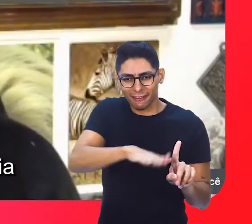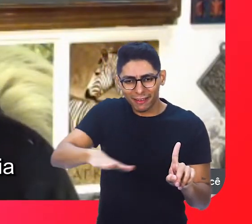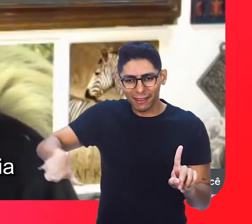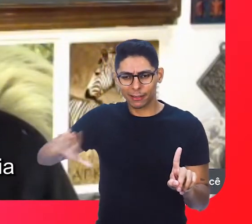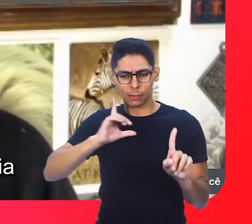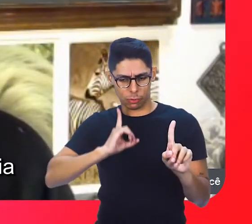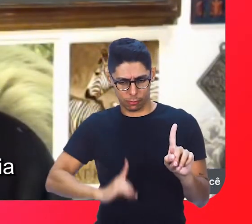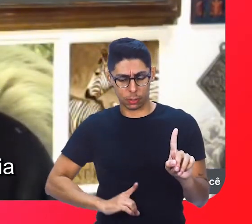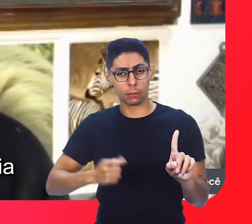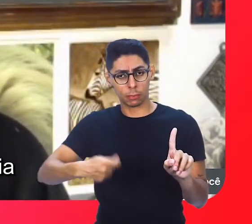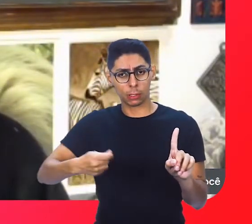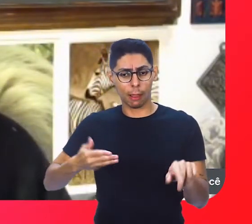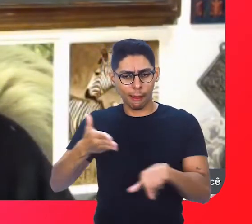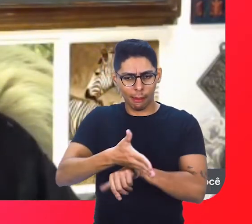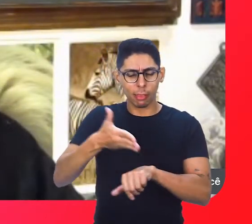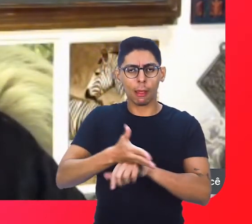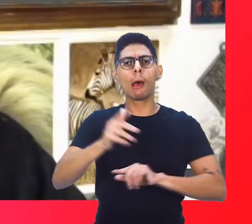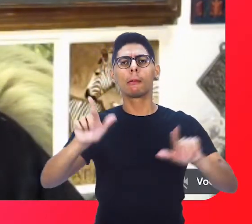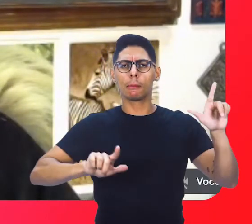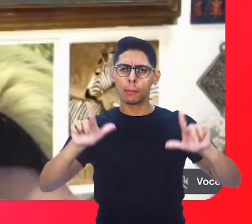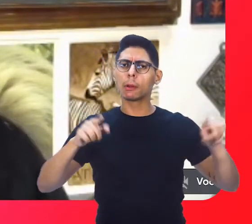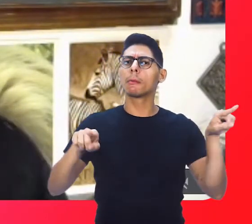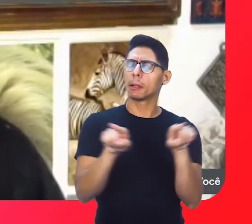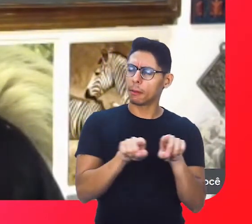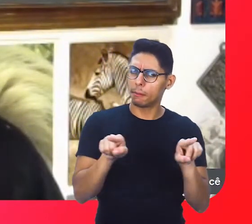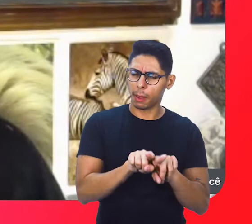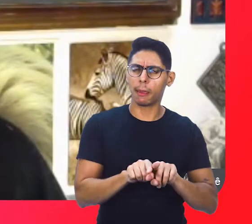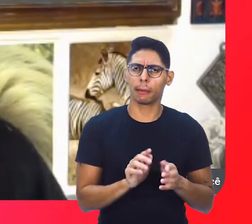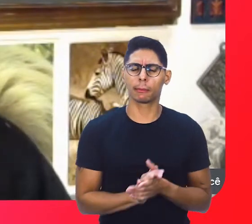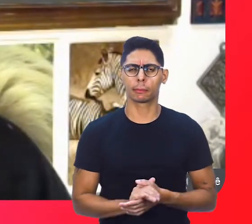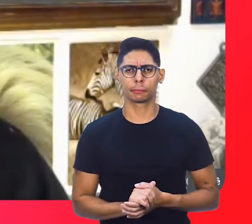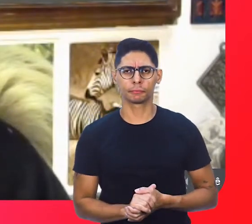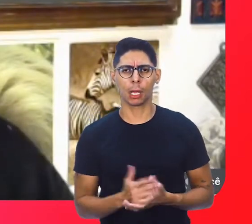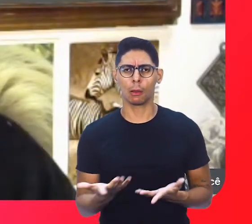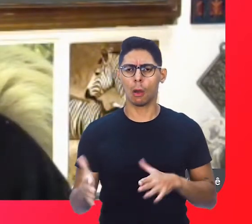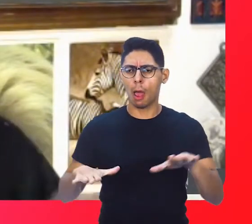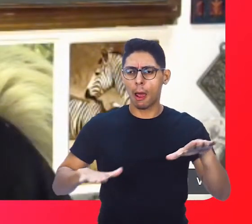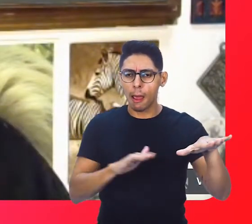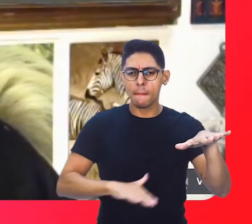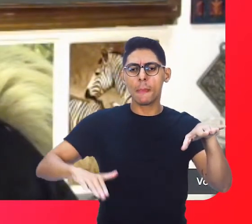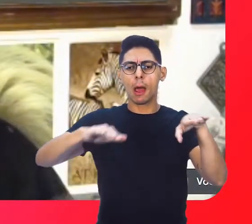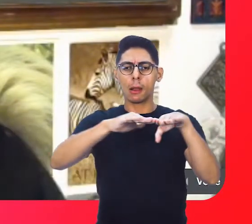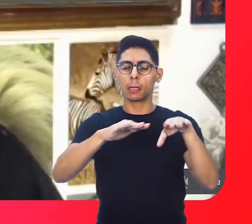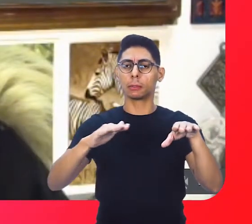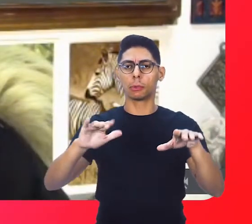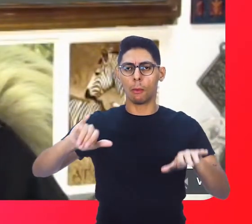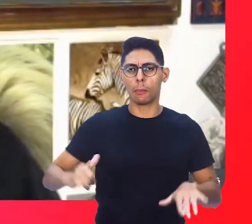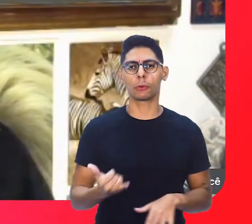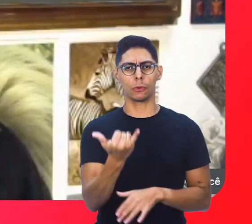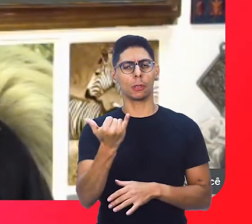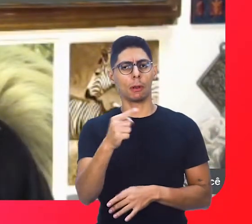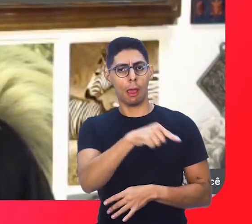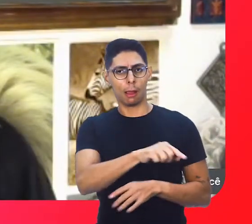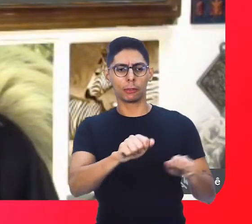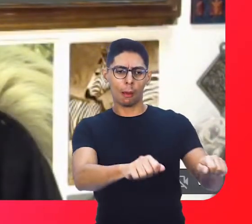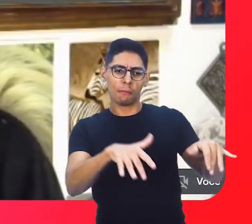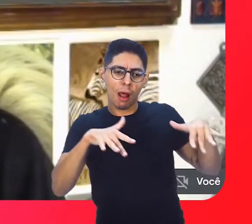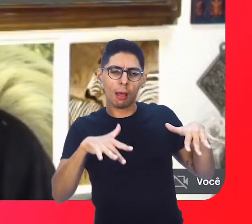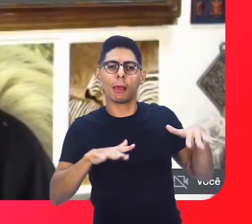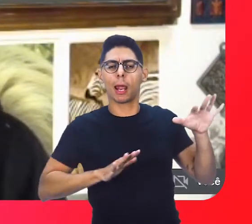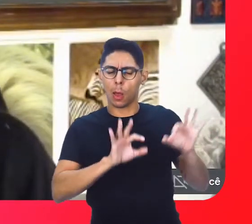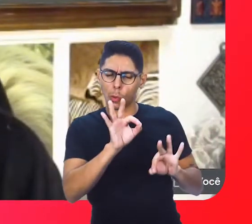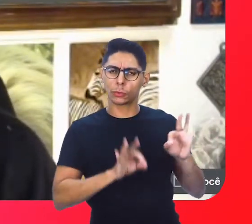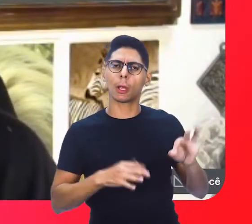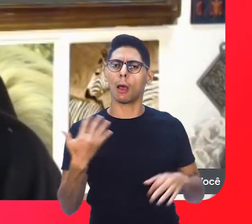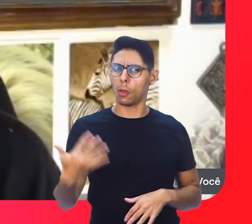deficiência como participantes, com equiparação de oportunidades na sua plateia, etc. E tal.